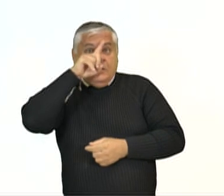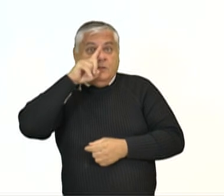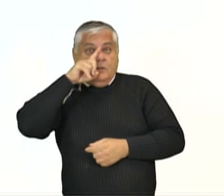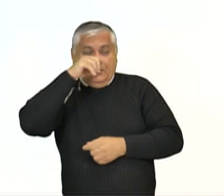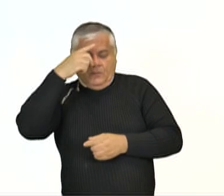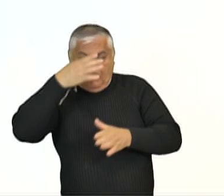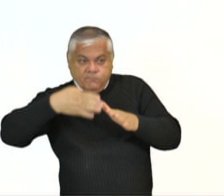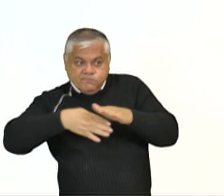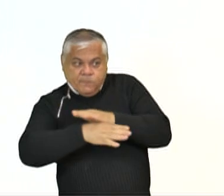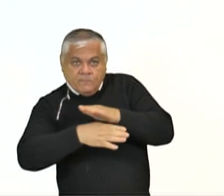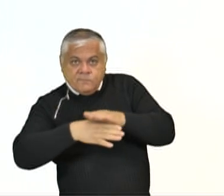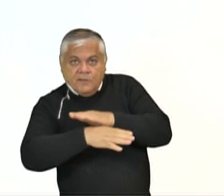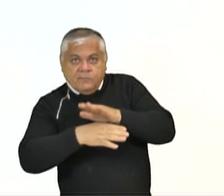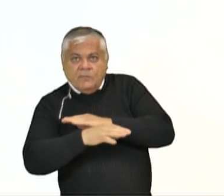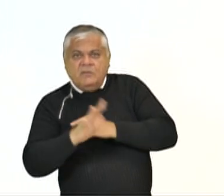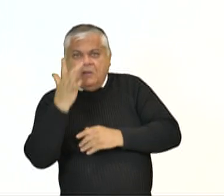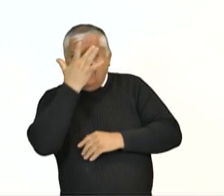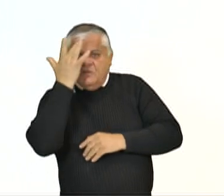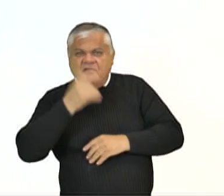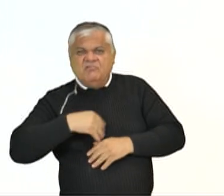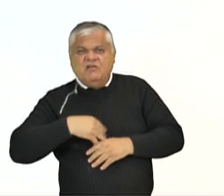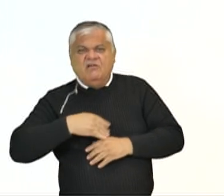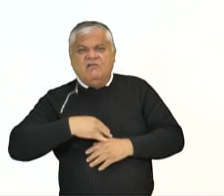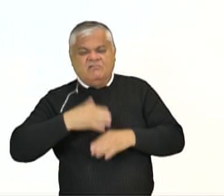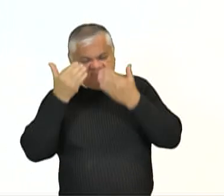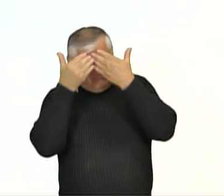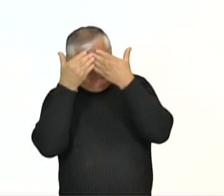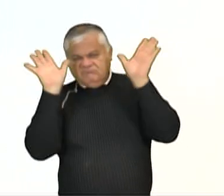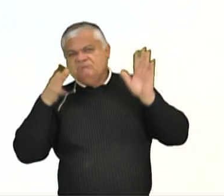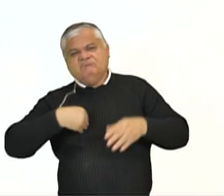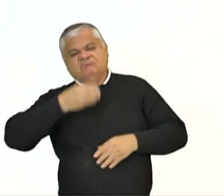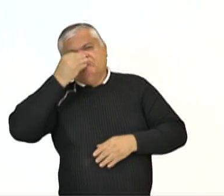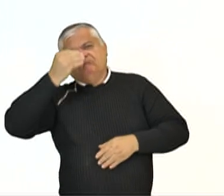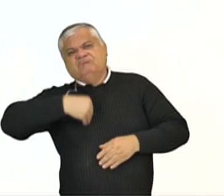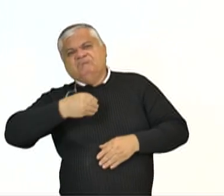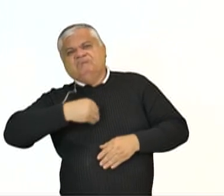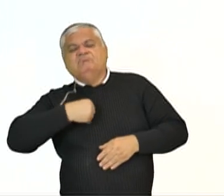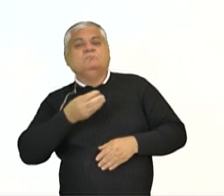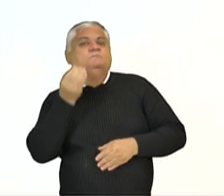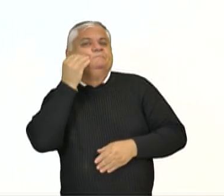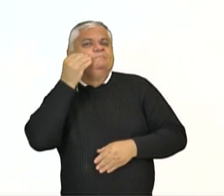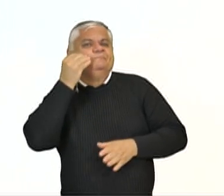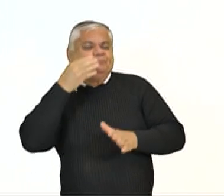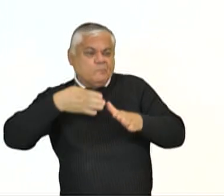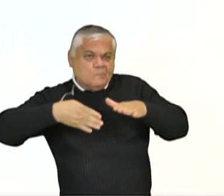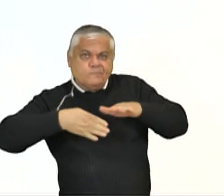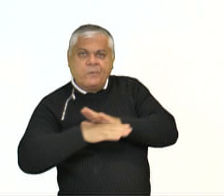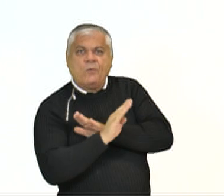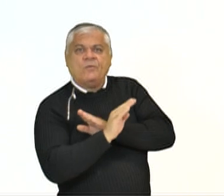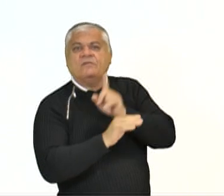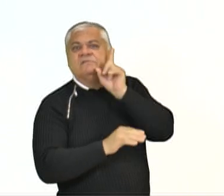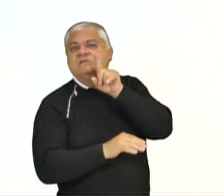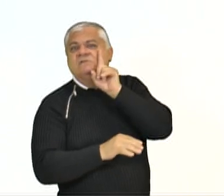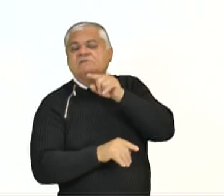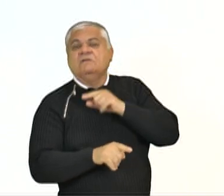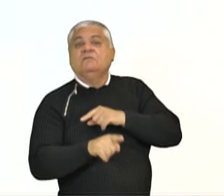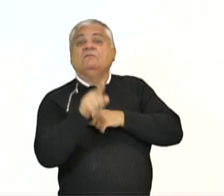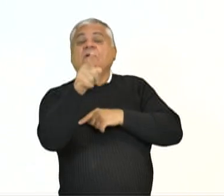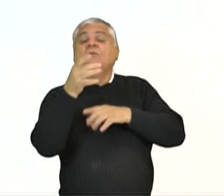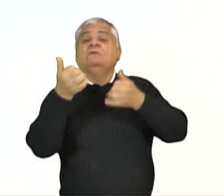existentes, milhares de pessoas arriscam suas vidas todos os dias para entrarem nos Estados Unidos. Explique com